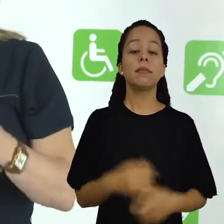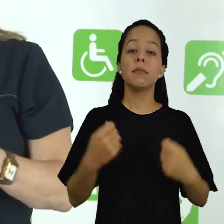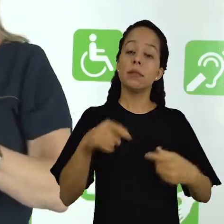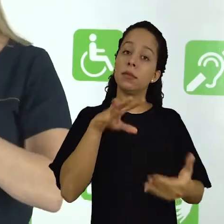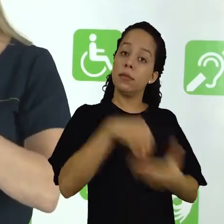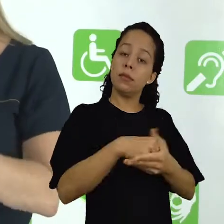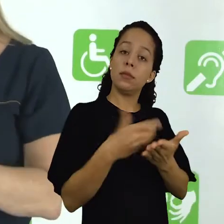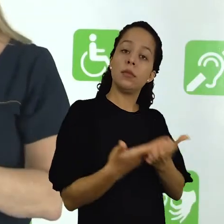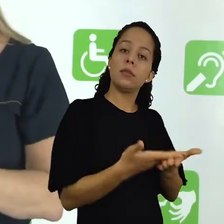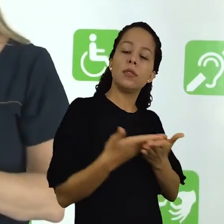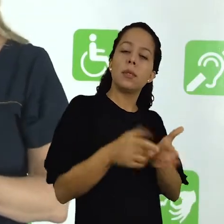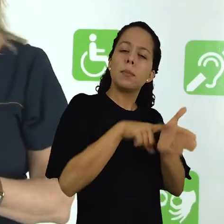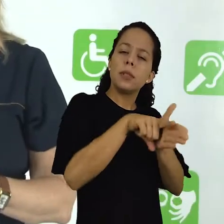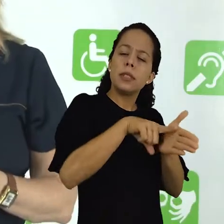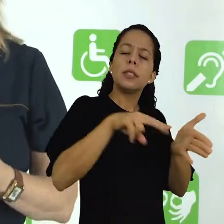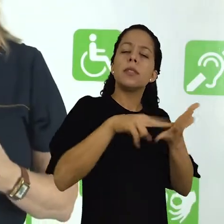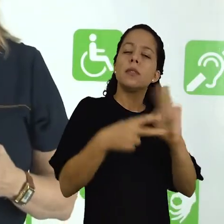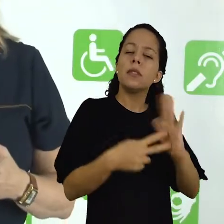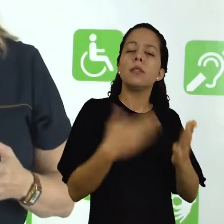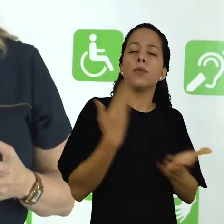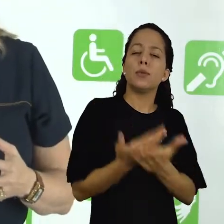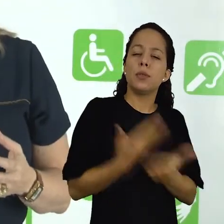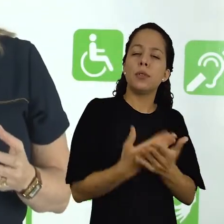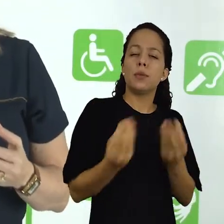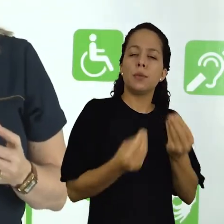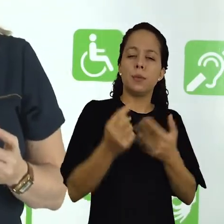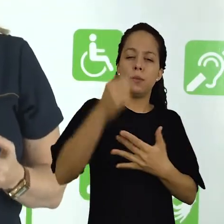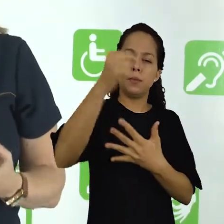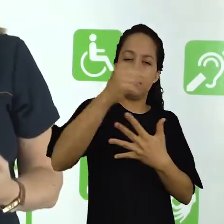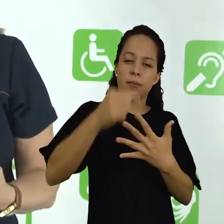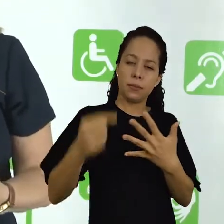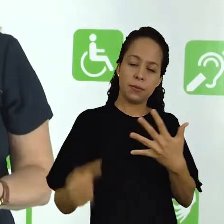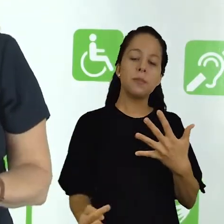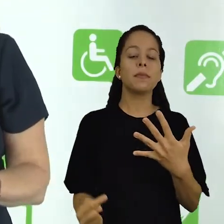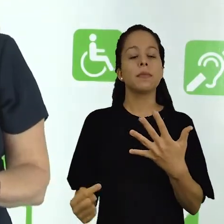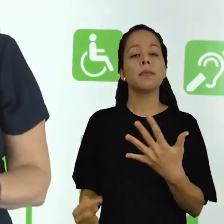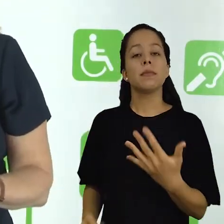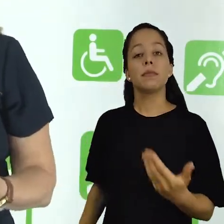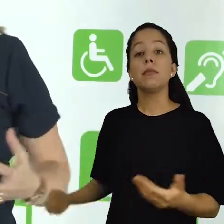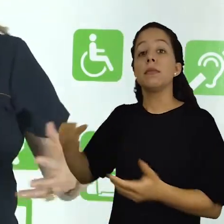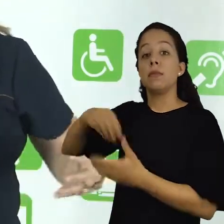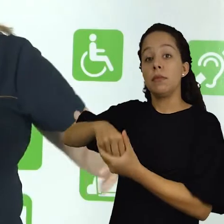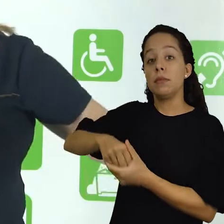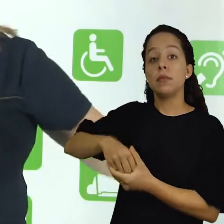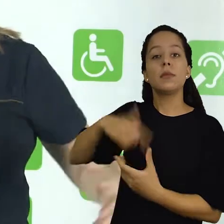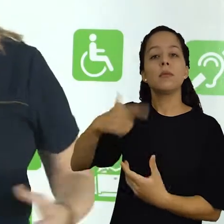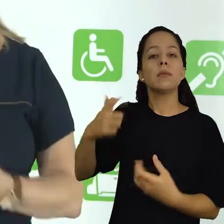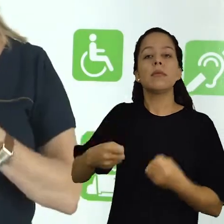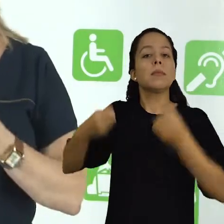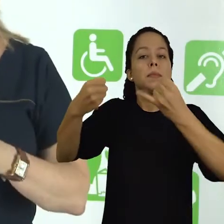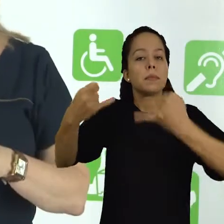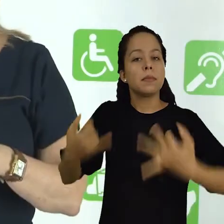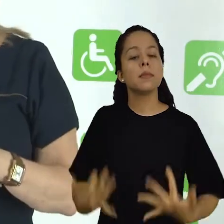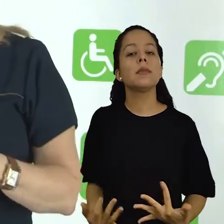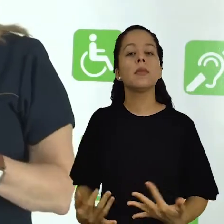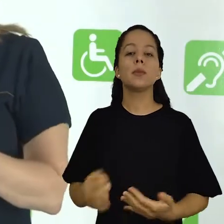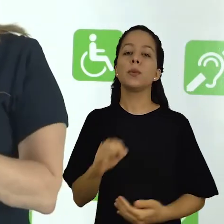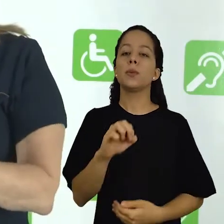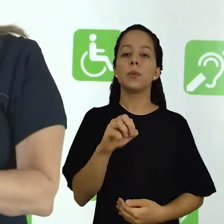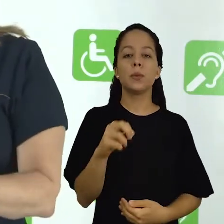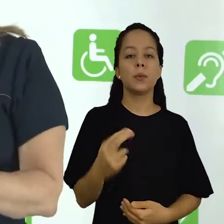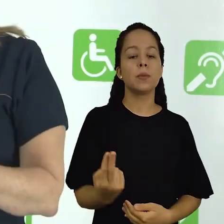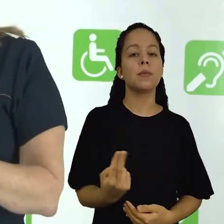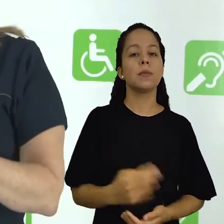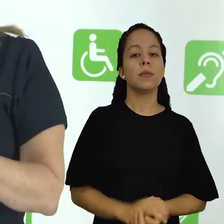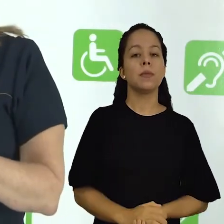indagações minuciosas sobre determinados assuntos, sobre determinados pontos, para os quais não se tem ainda uma